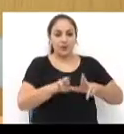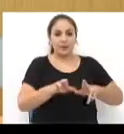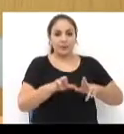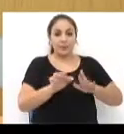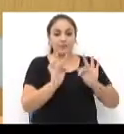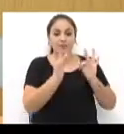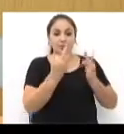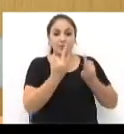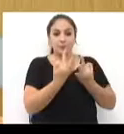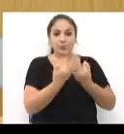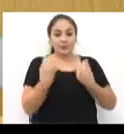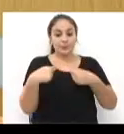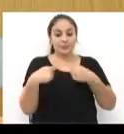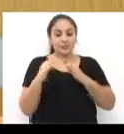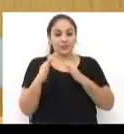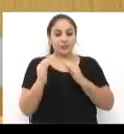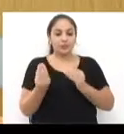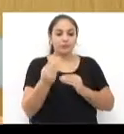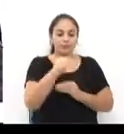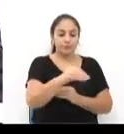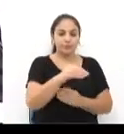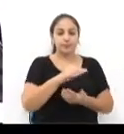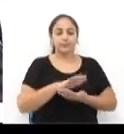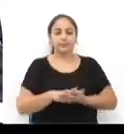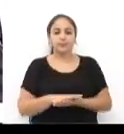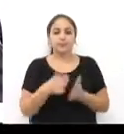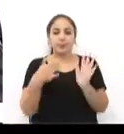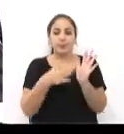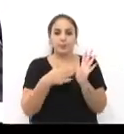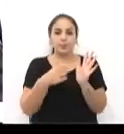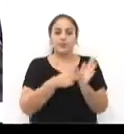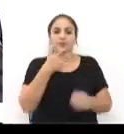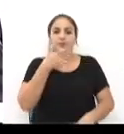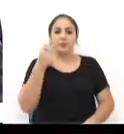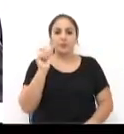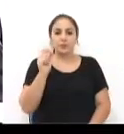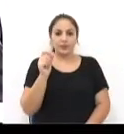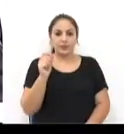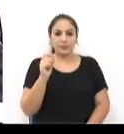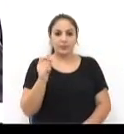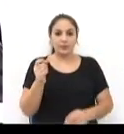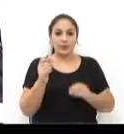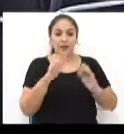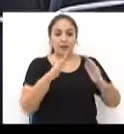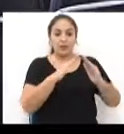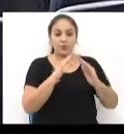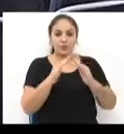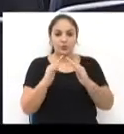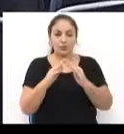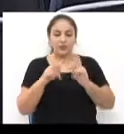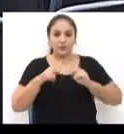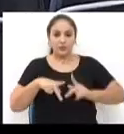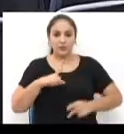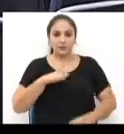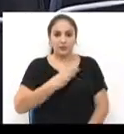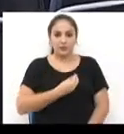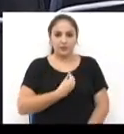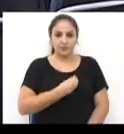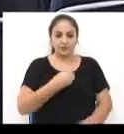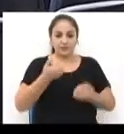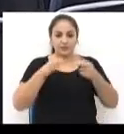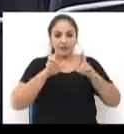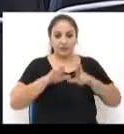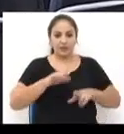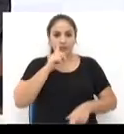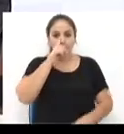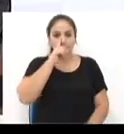de famílias que necessitam de moradia. A proposta quer facilitar o assentamento de pessoas que estão instaladas em áreas